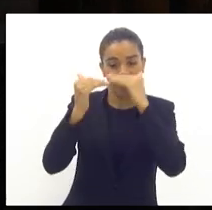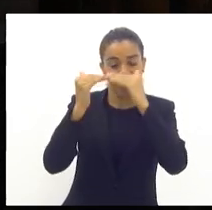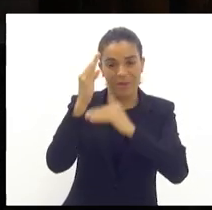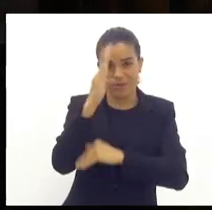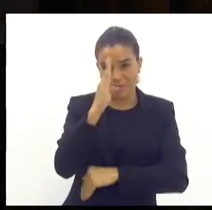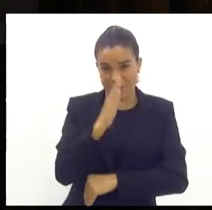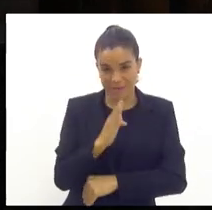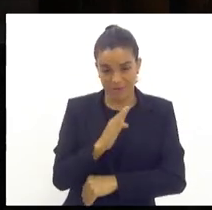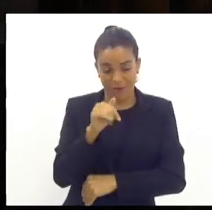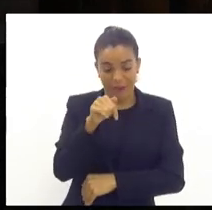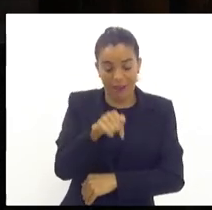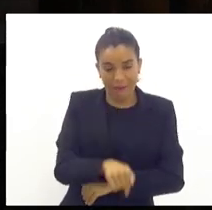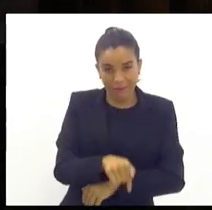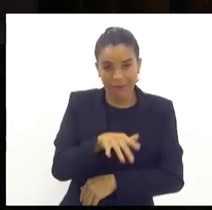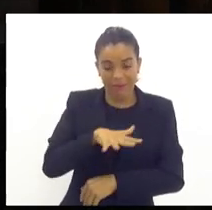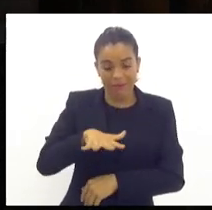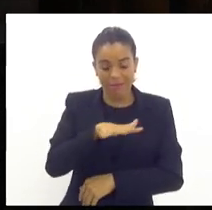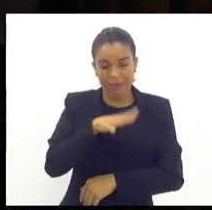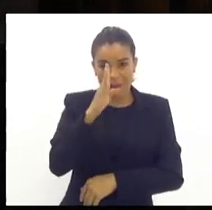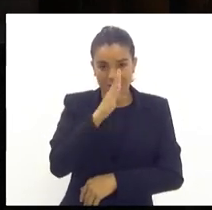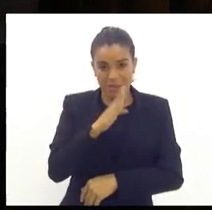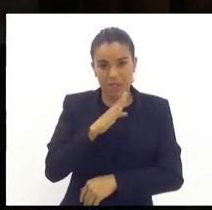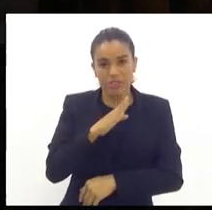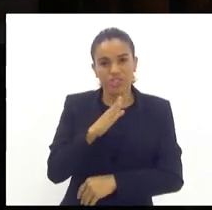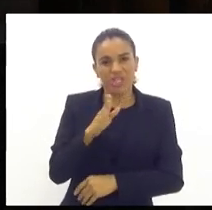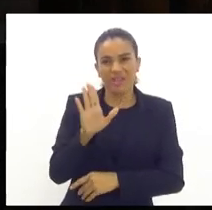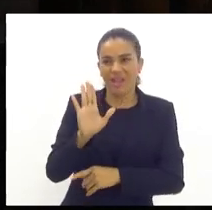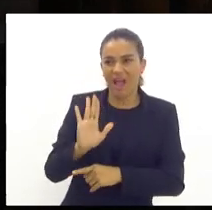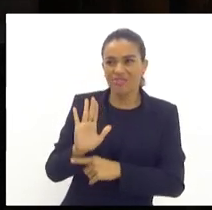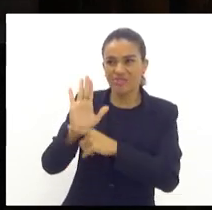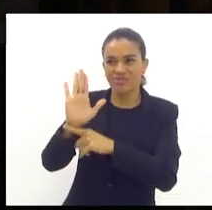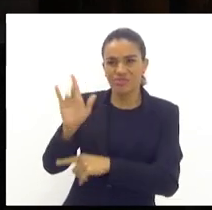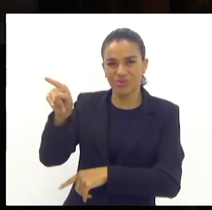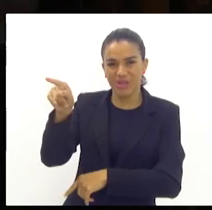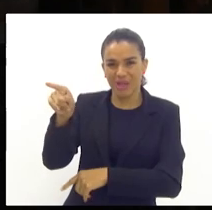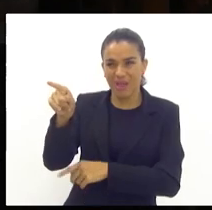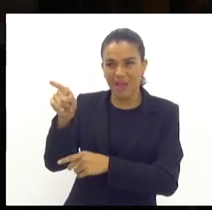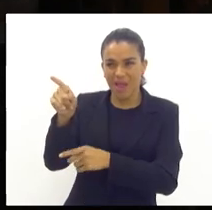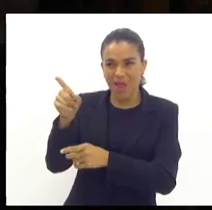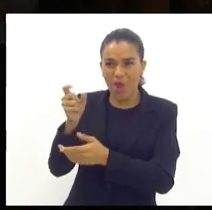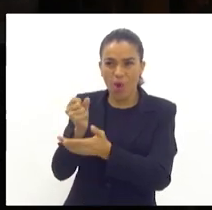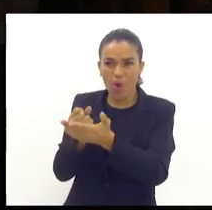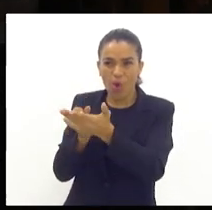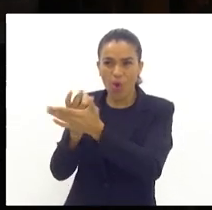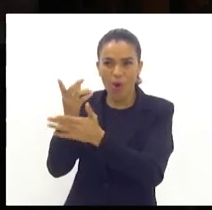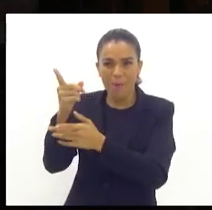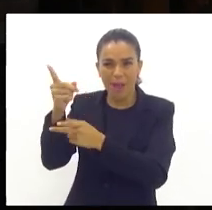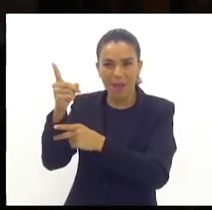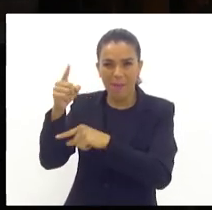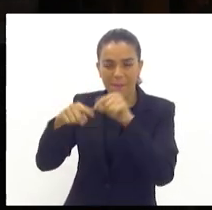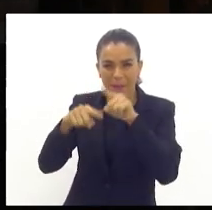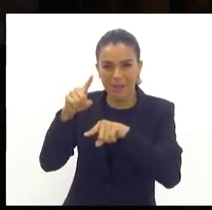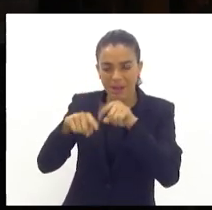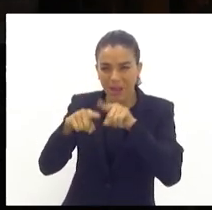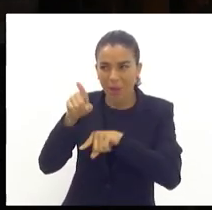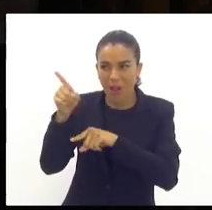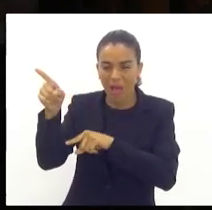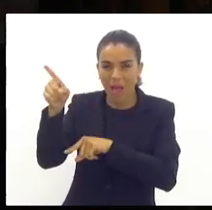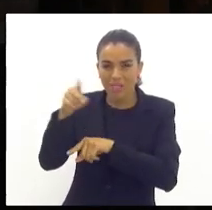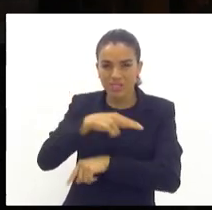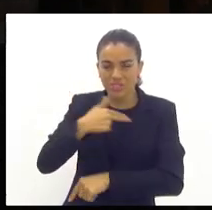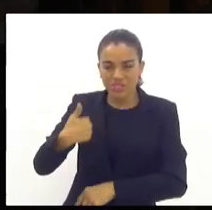país aqui em solo brasileiro, a gente cria um favorecimento para que seja importado produtos que estão gerando emprego e renda para a